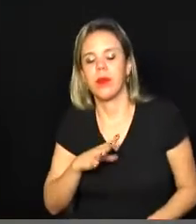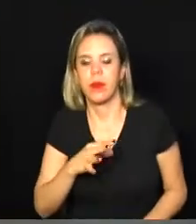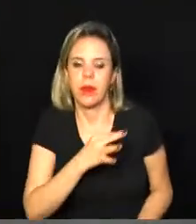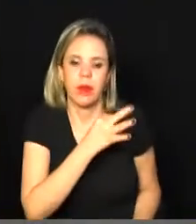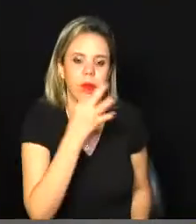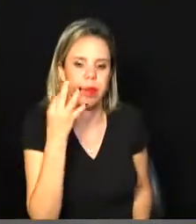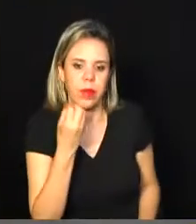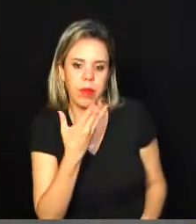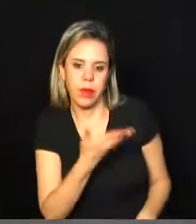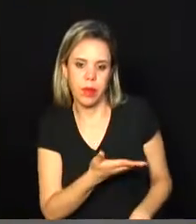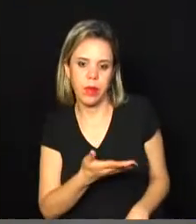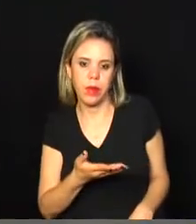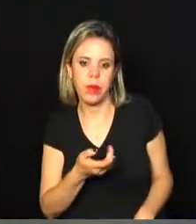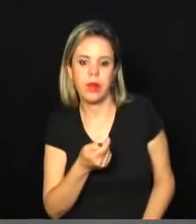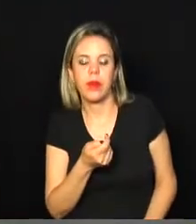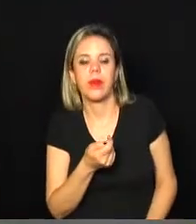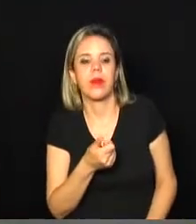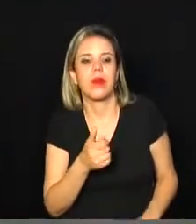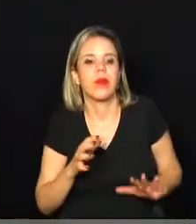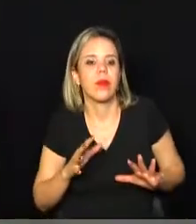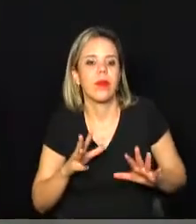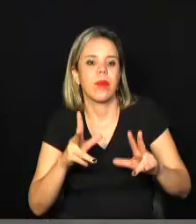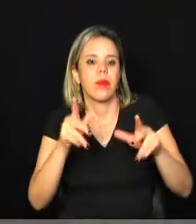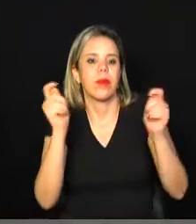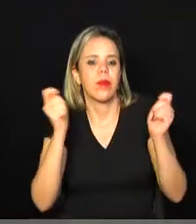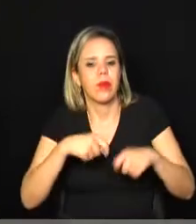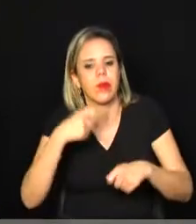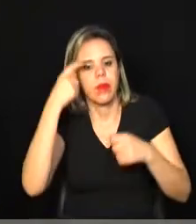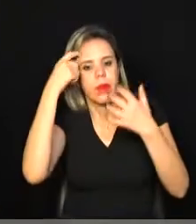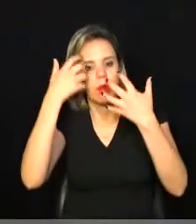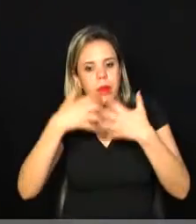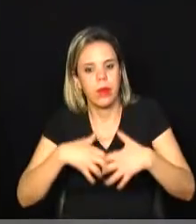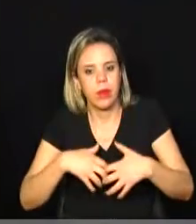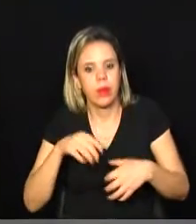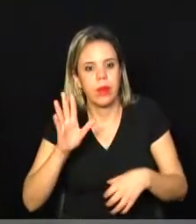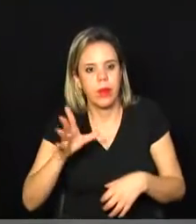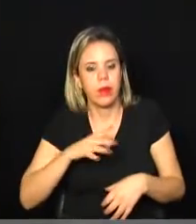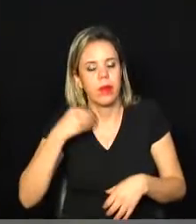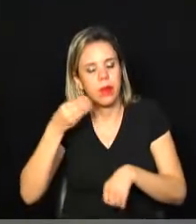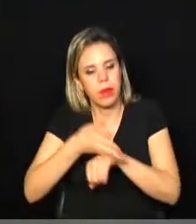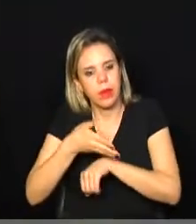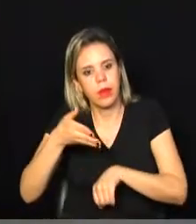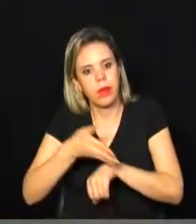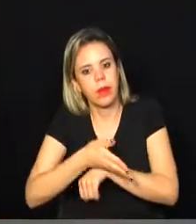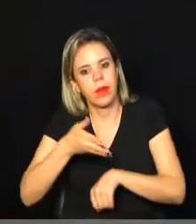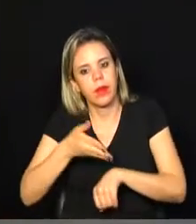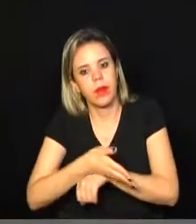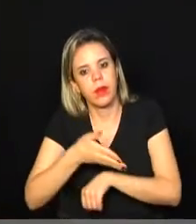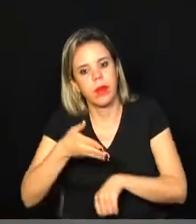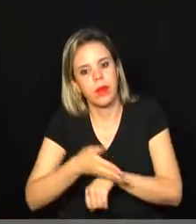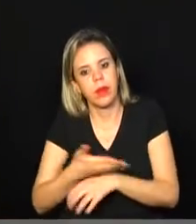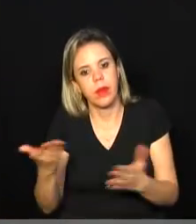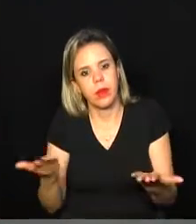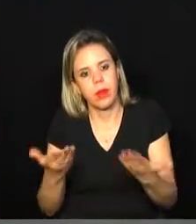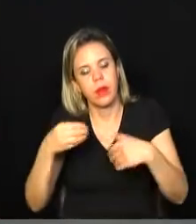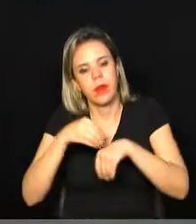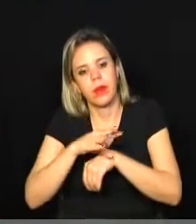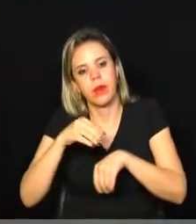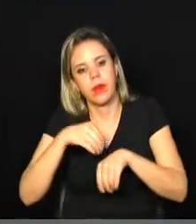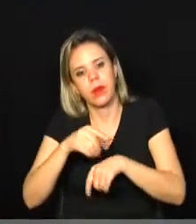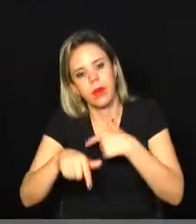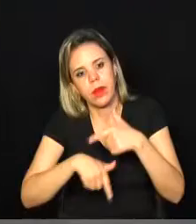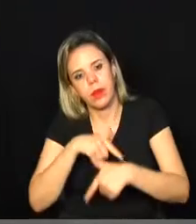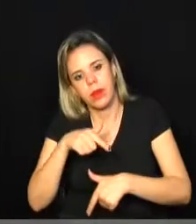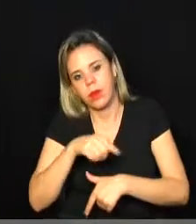que você quase em tudo que se pode pensar já teve participação E hoje vem trazendo em um